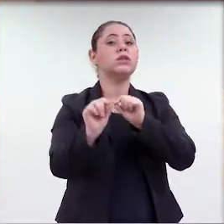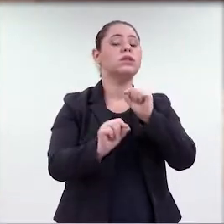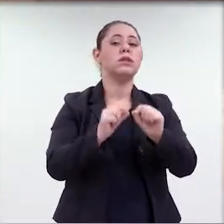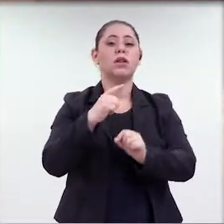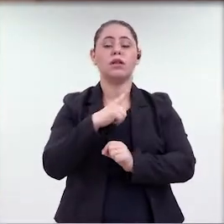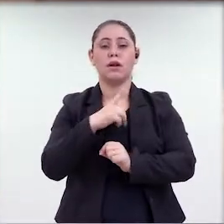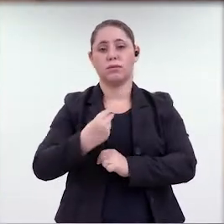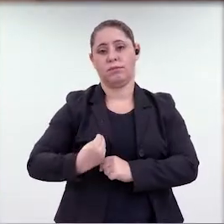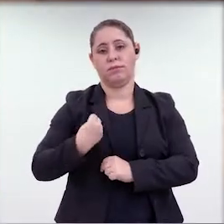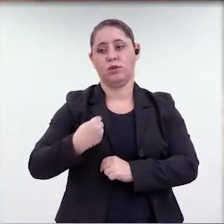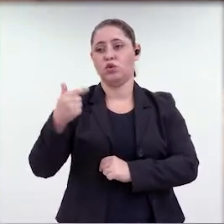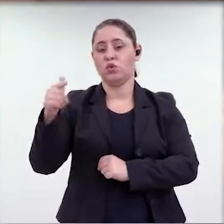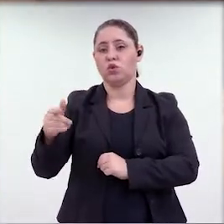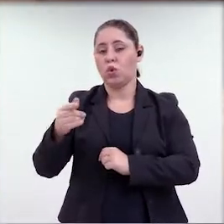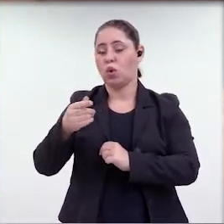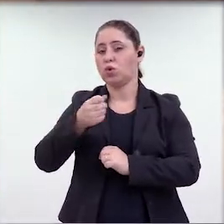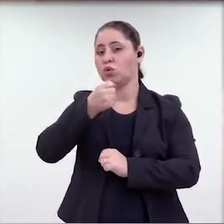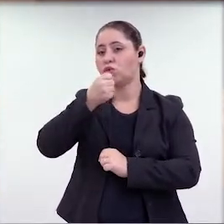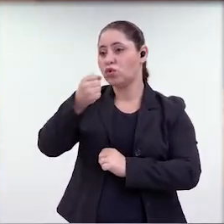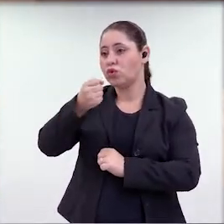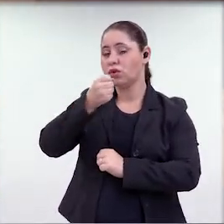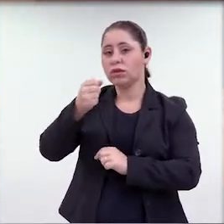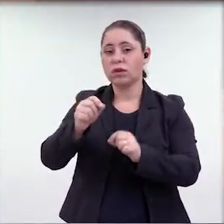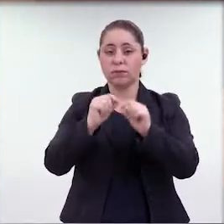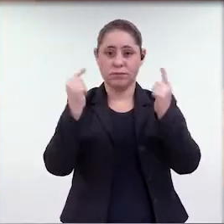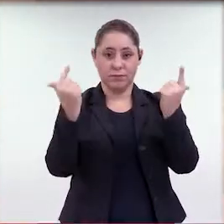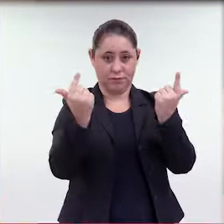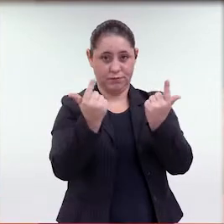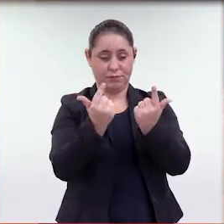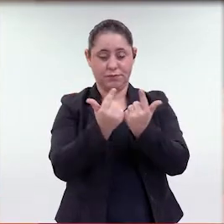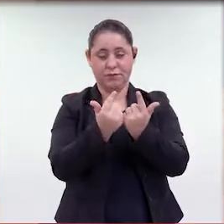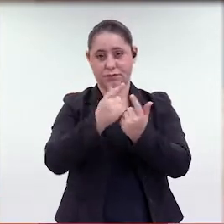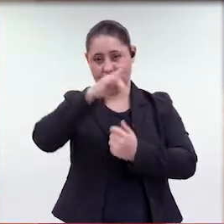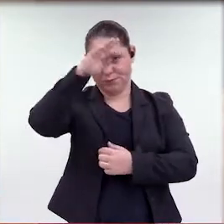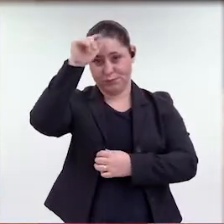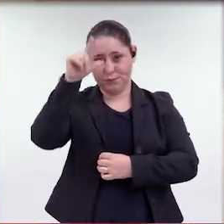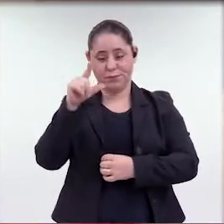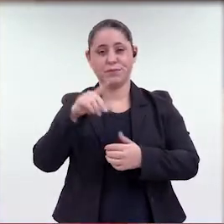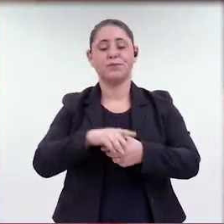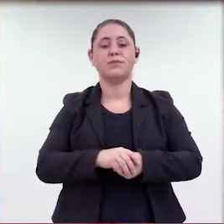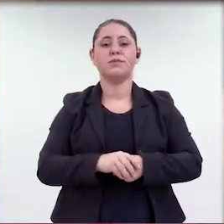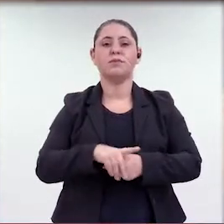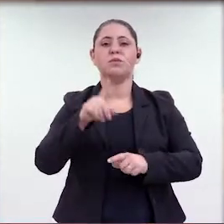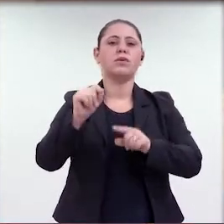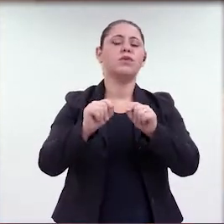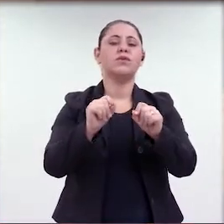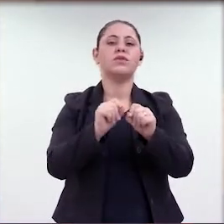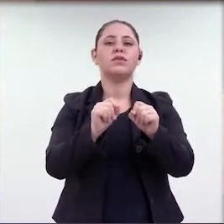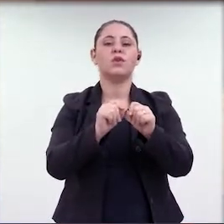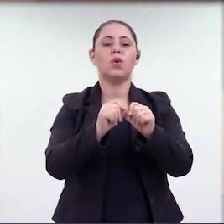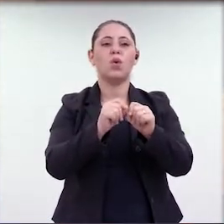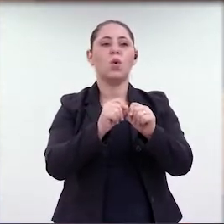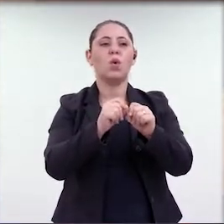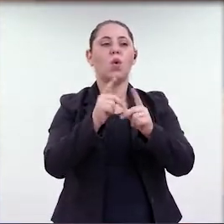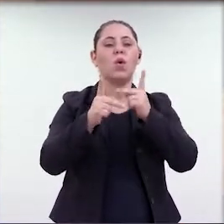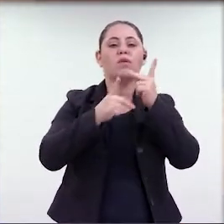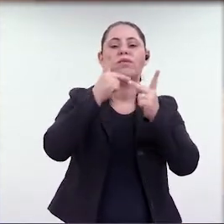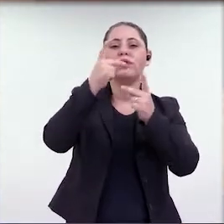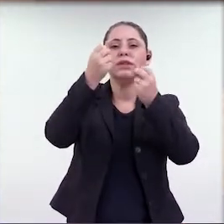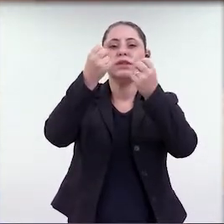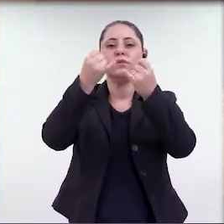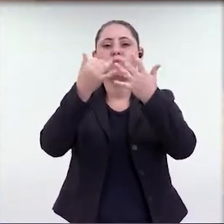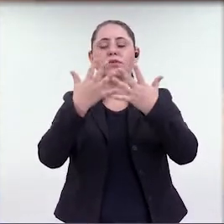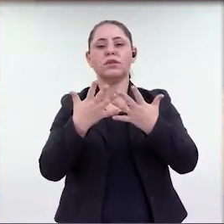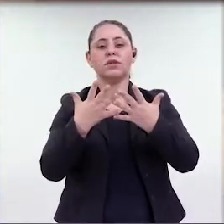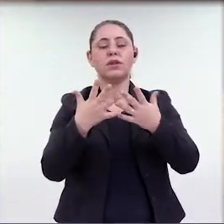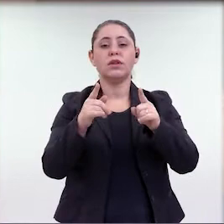onde nós vamos contar com a participação de outros jornalistas da Assembleia Legislativa de Mato Grosso do Sul para fazerem